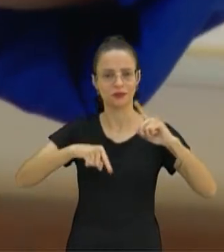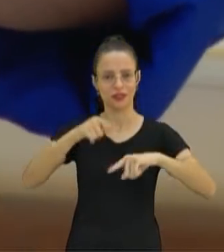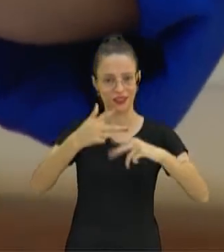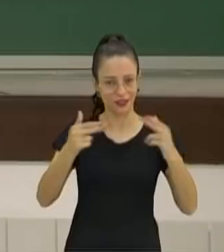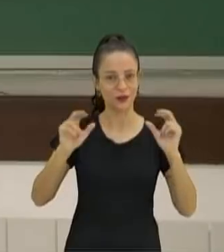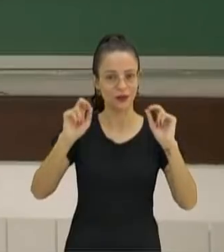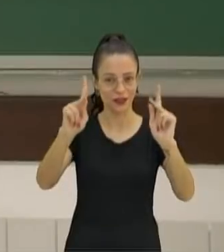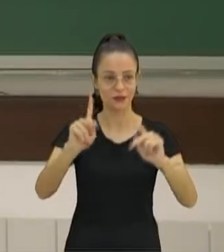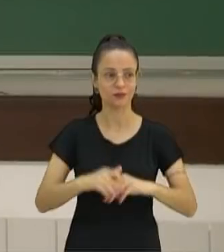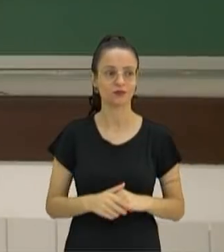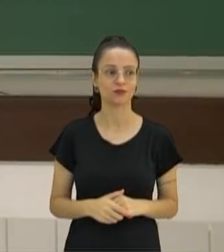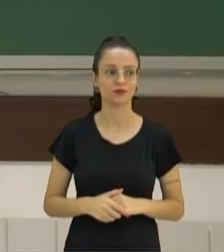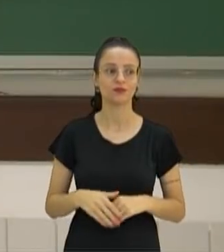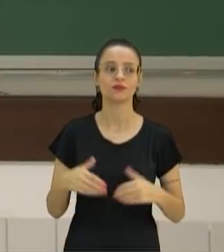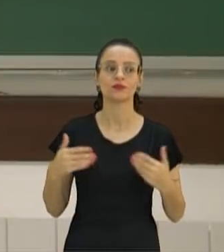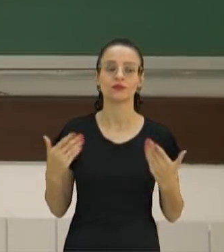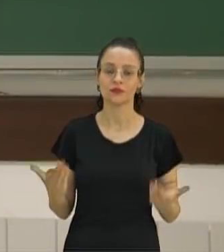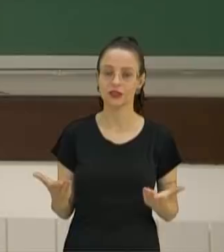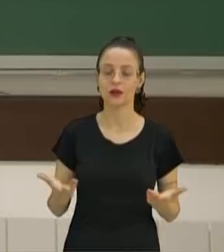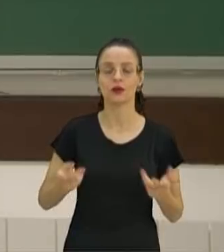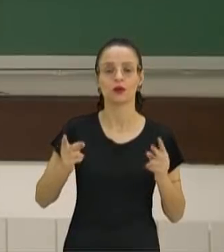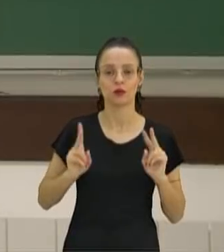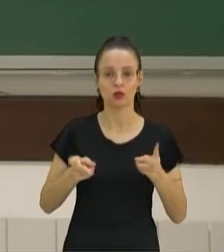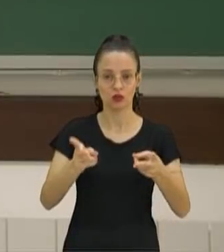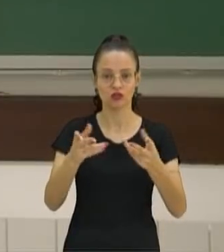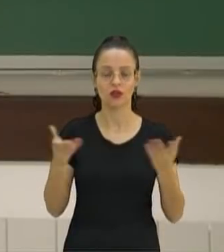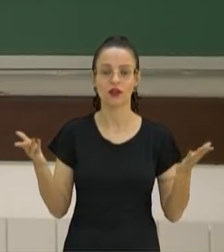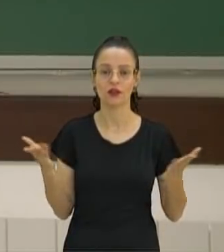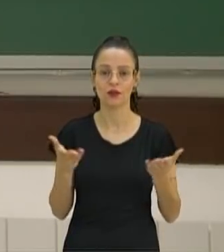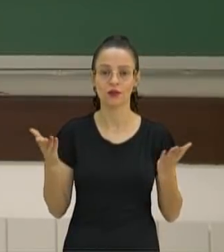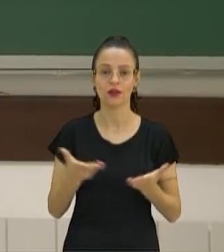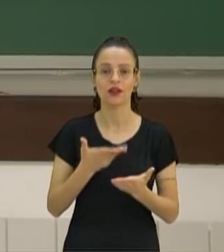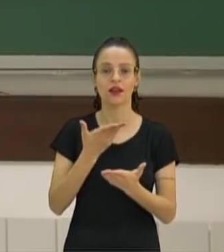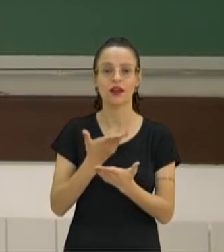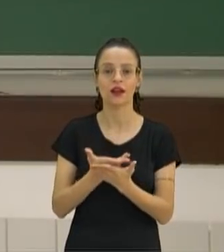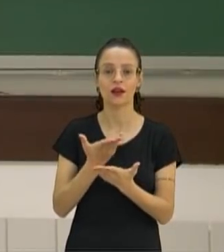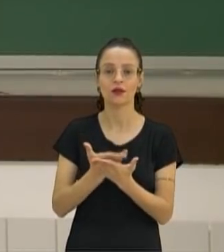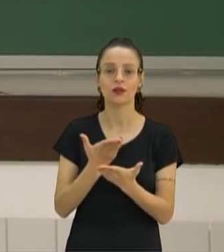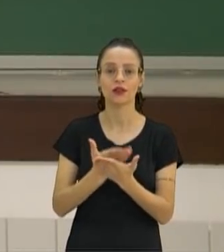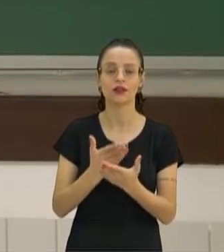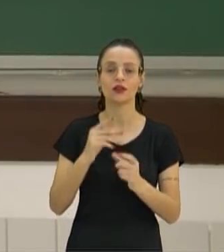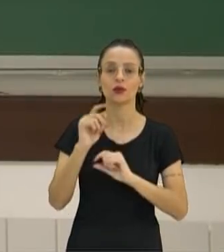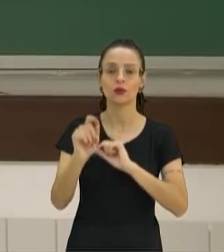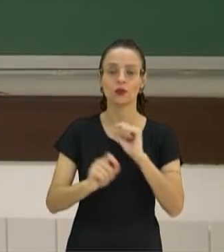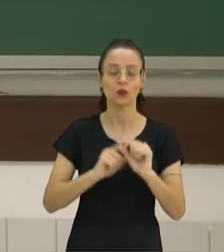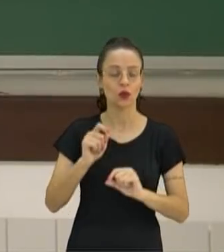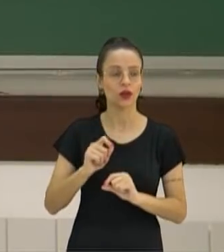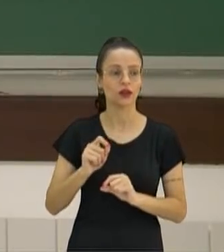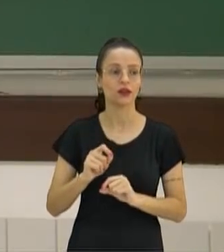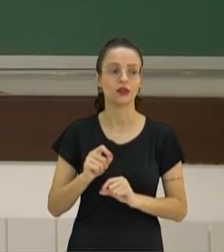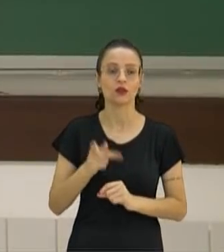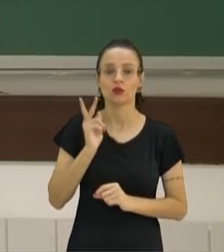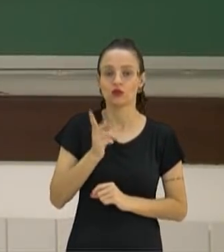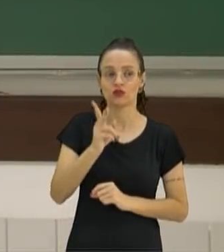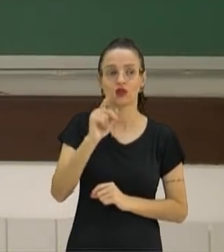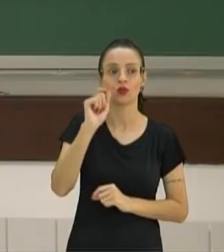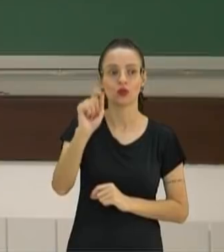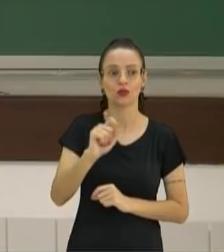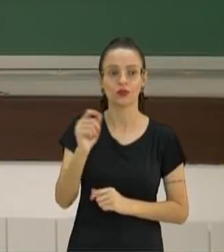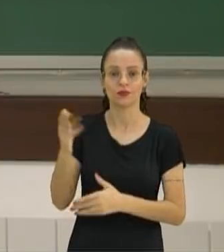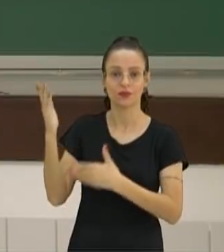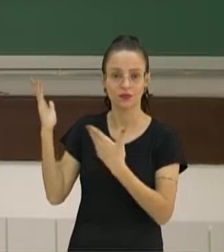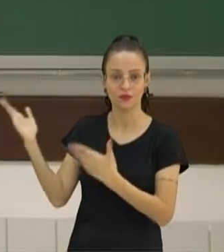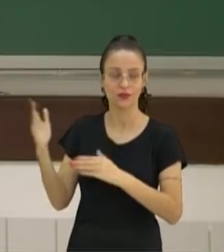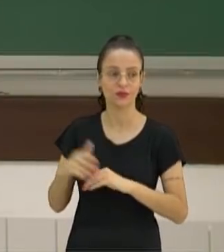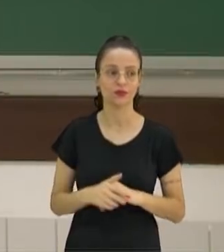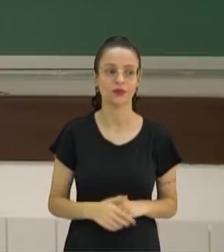ok? Então, pessoal, vamos continuar agora a nossa aula, né? E aí, seguindo, então, o que a gente tem